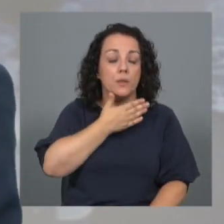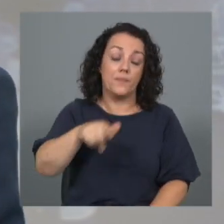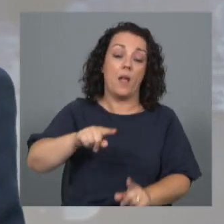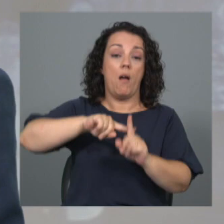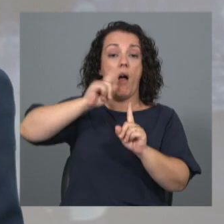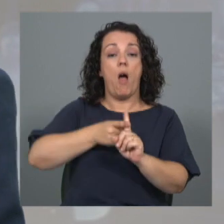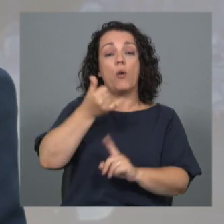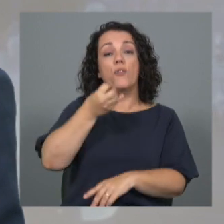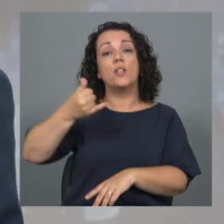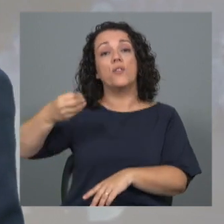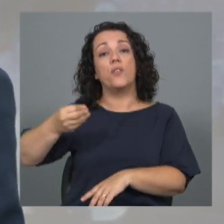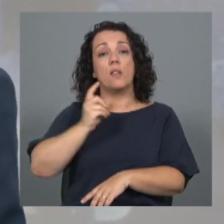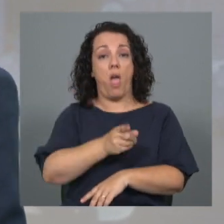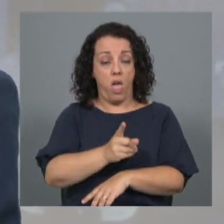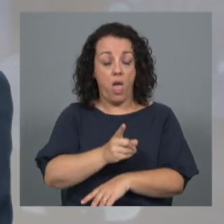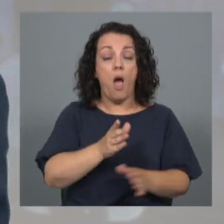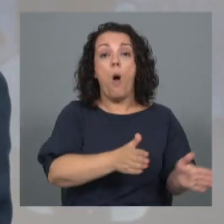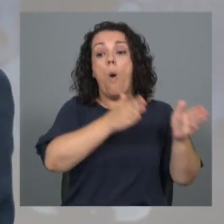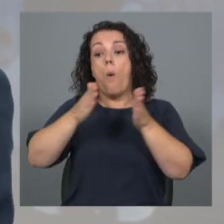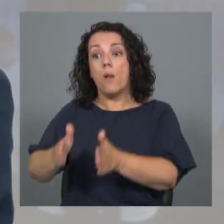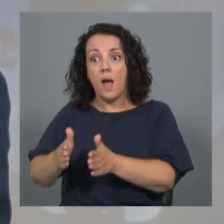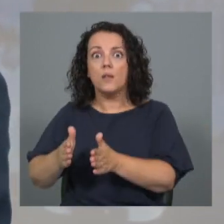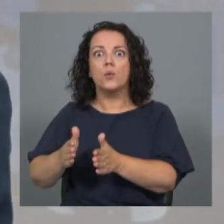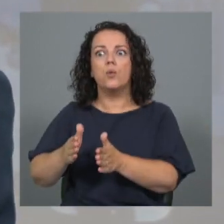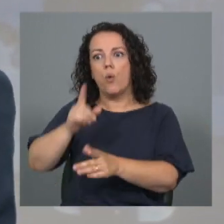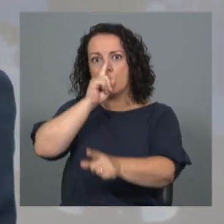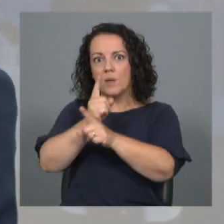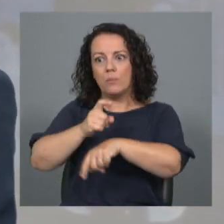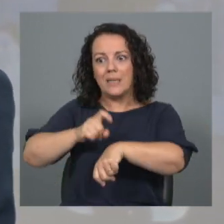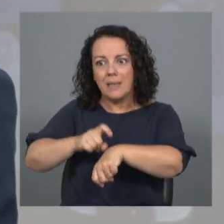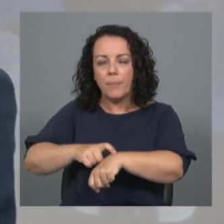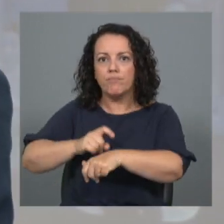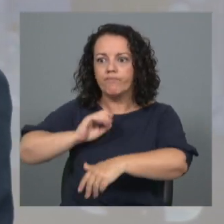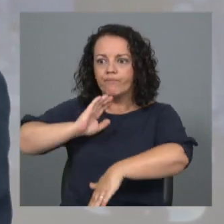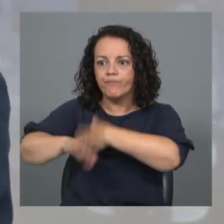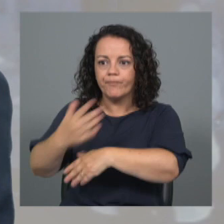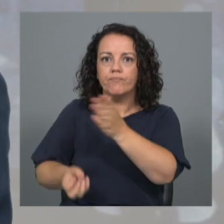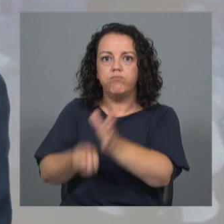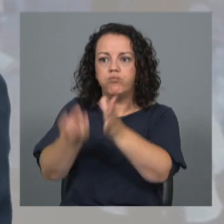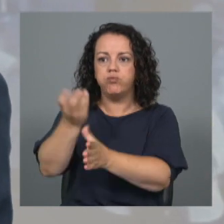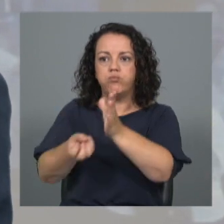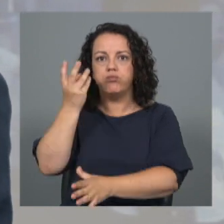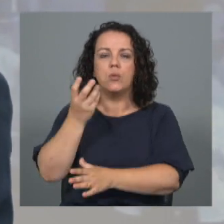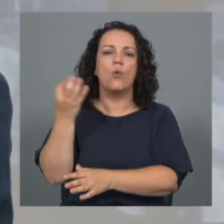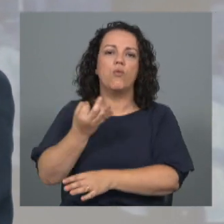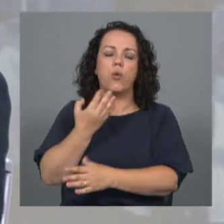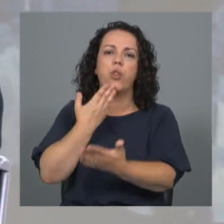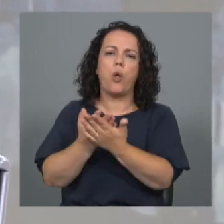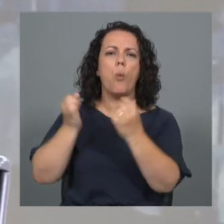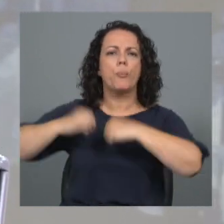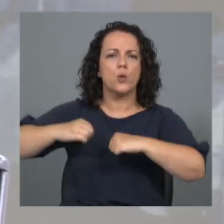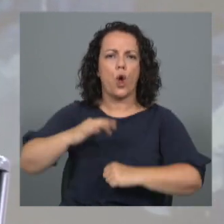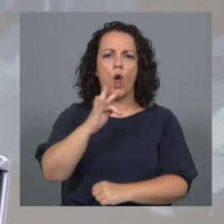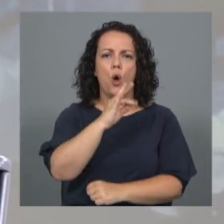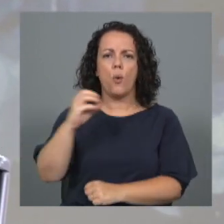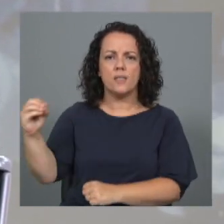e, ao mesmo tempo, fazer arrancar respostas mais estruturais que permitiram protocolar mais de 400 vagas em